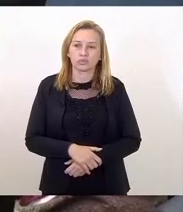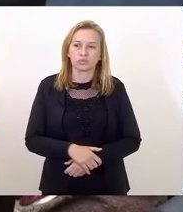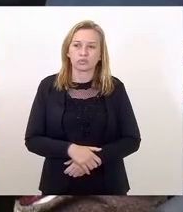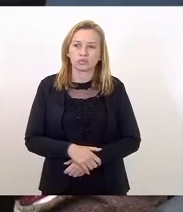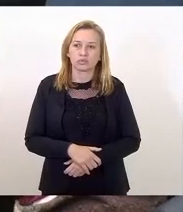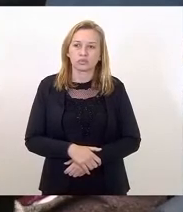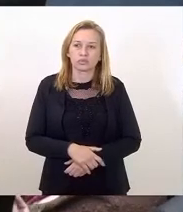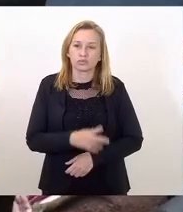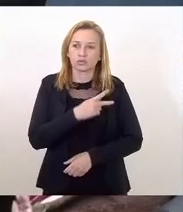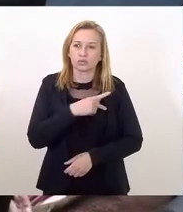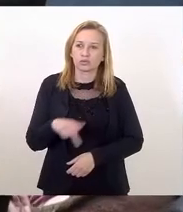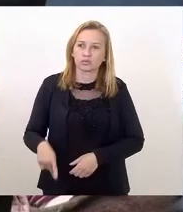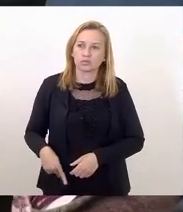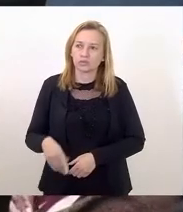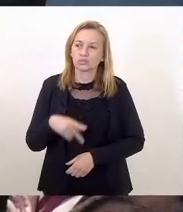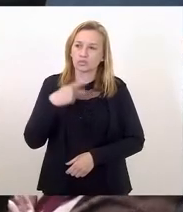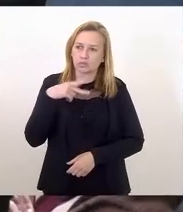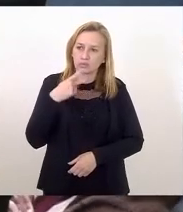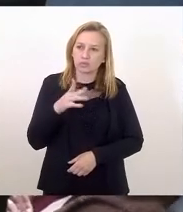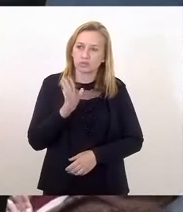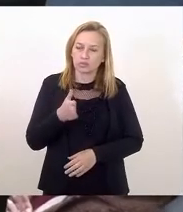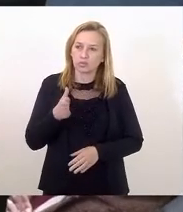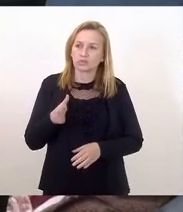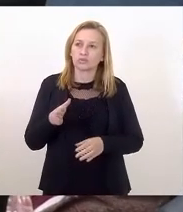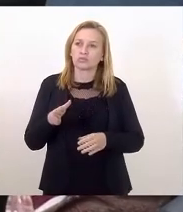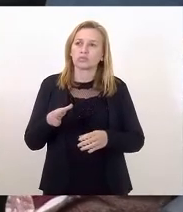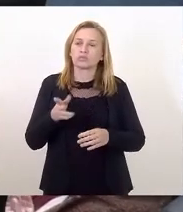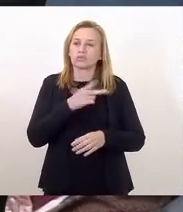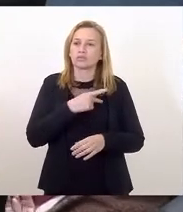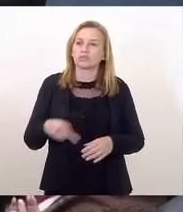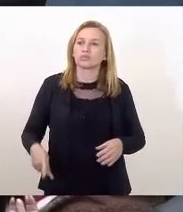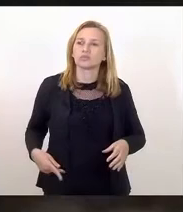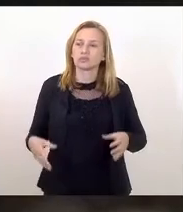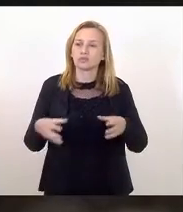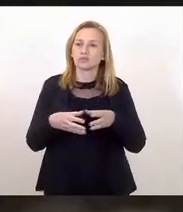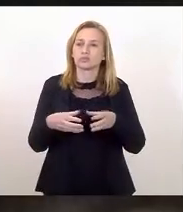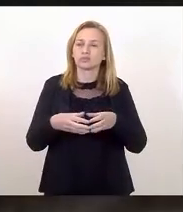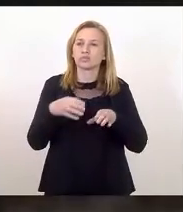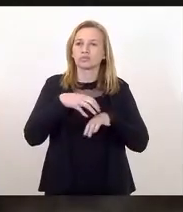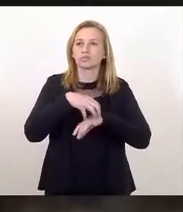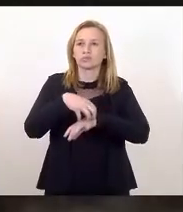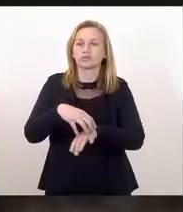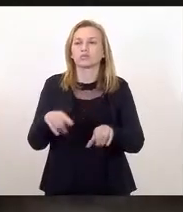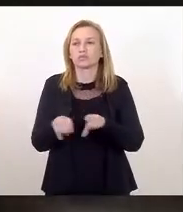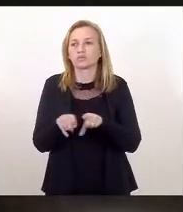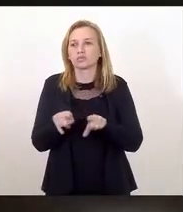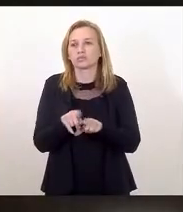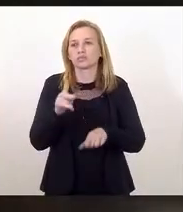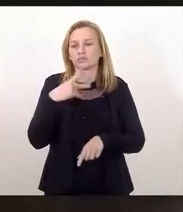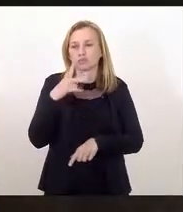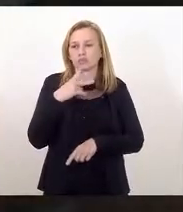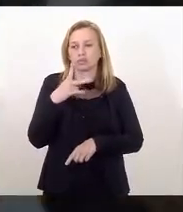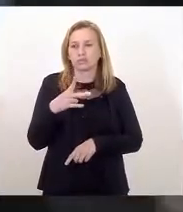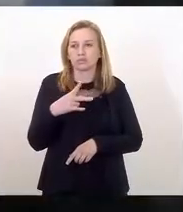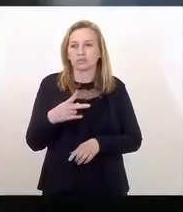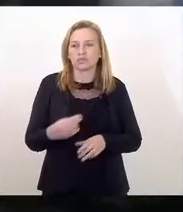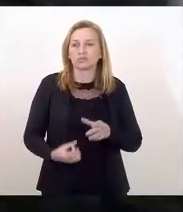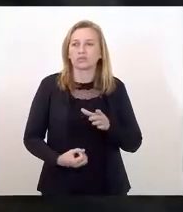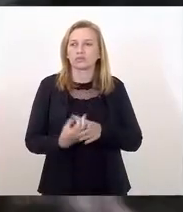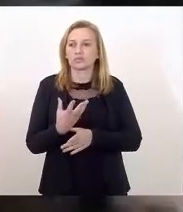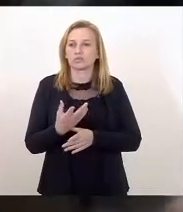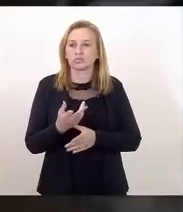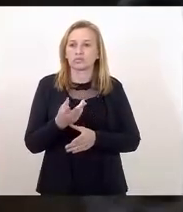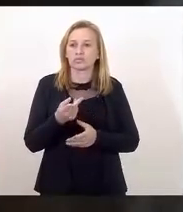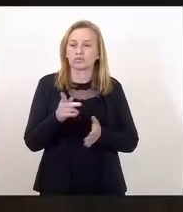Presidente, eu falei com o presidente da Comissão de Transporte e falei também com o autor do projeto,